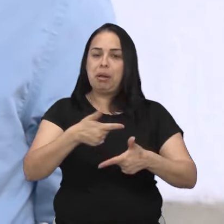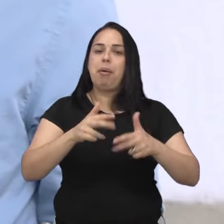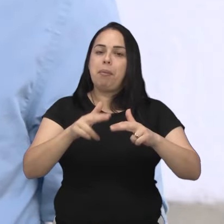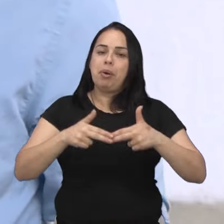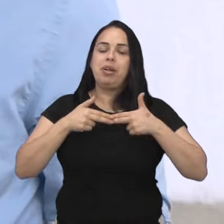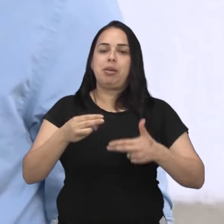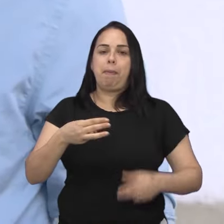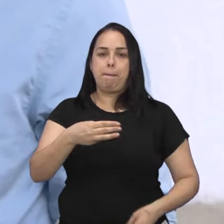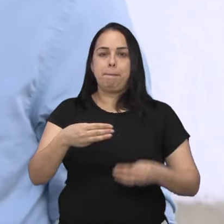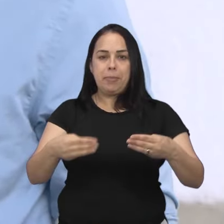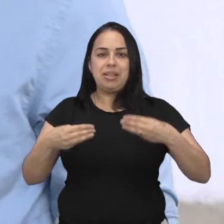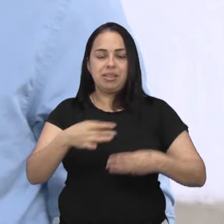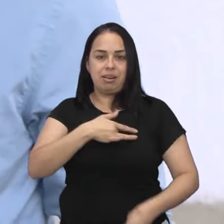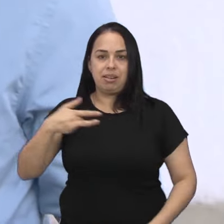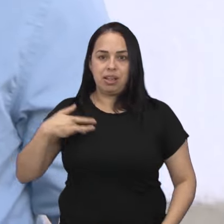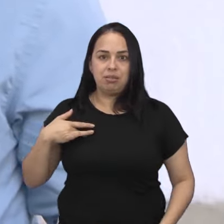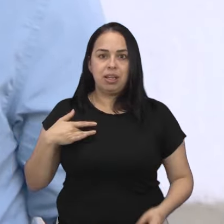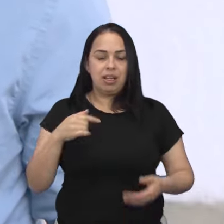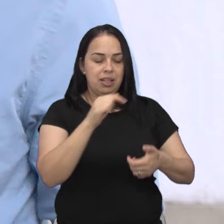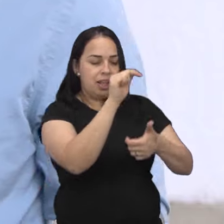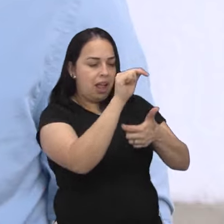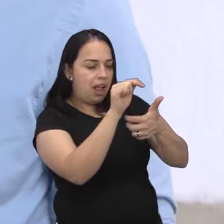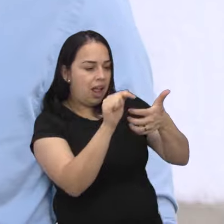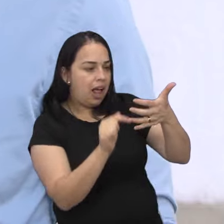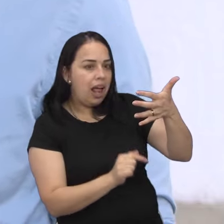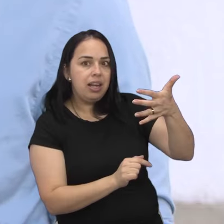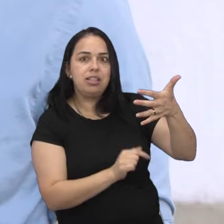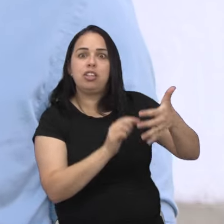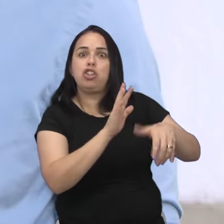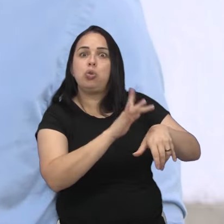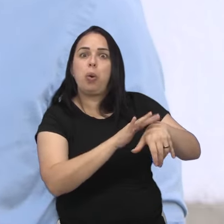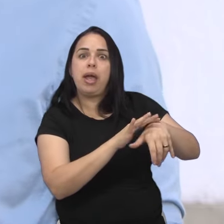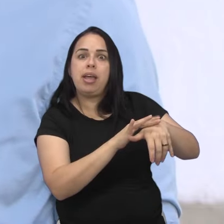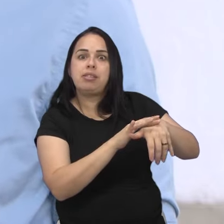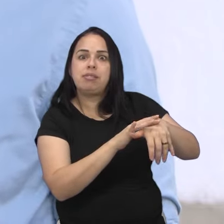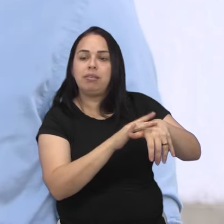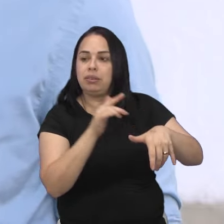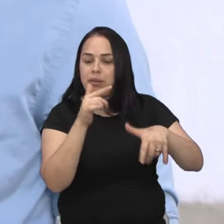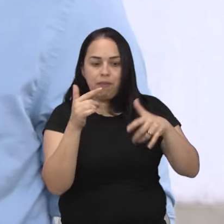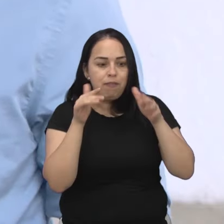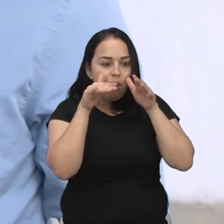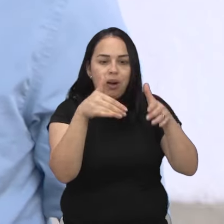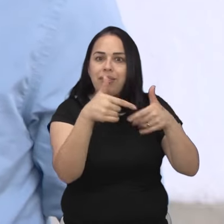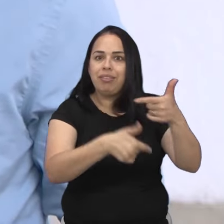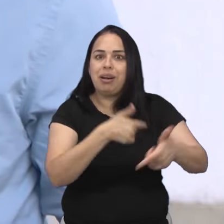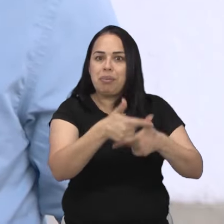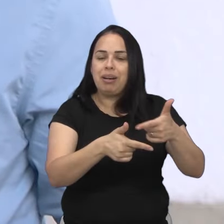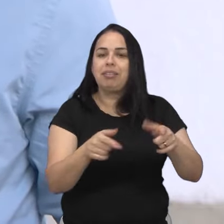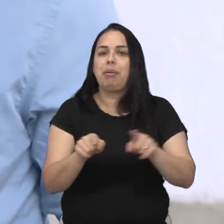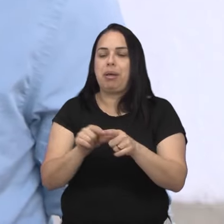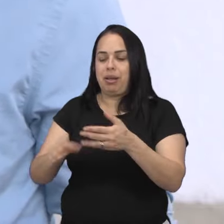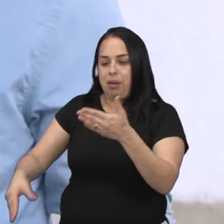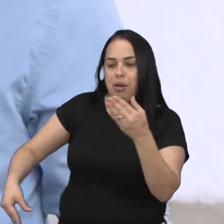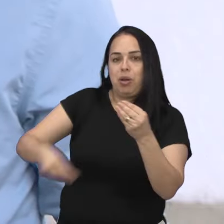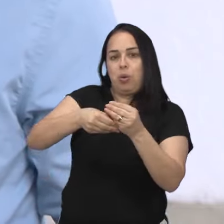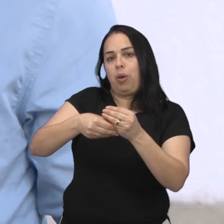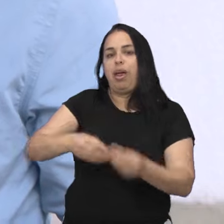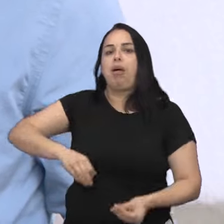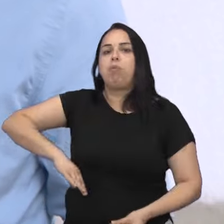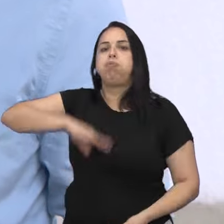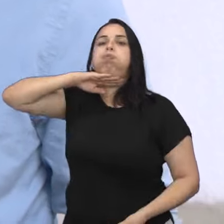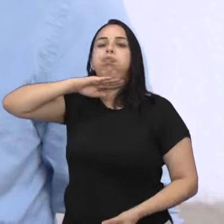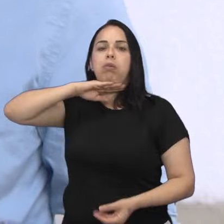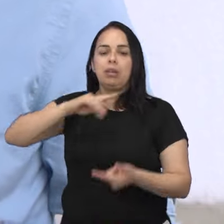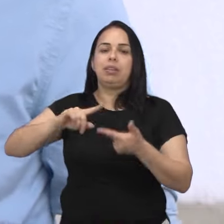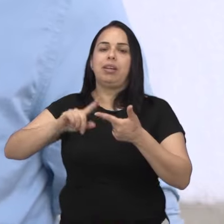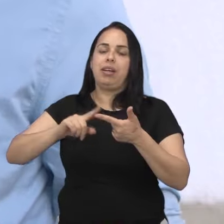Ministério da Saúde ampliou a lista de doenças relacionadas ao trabalho e incluiu além da depressão o Burnout